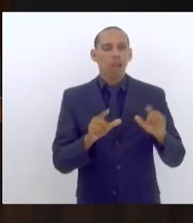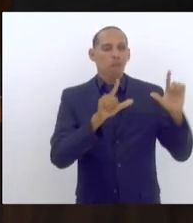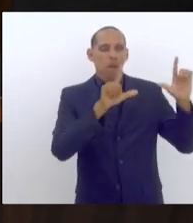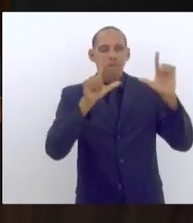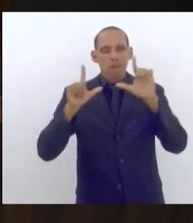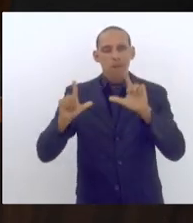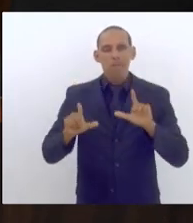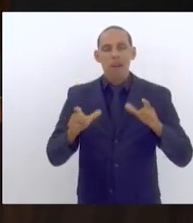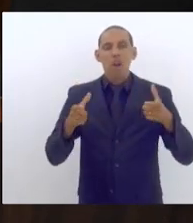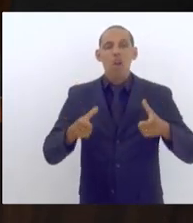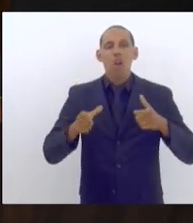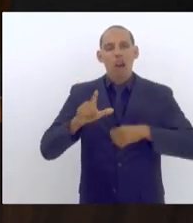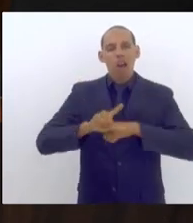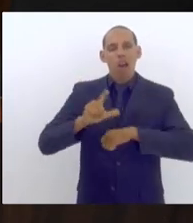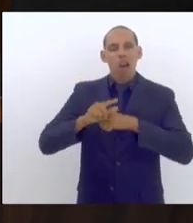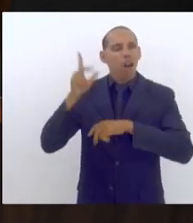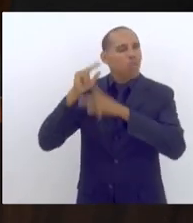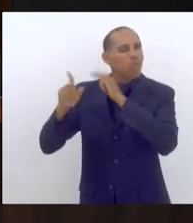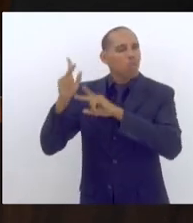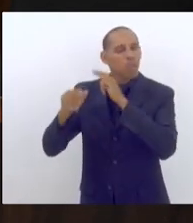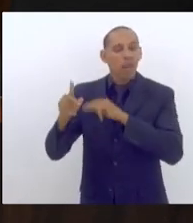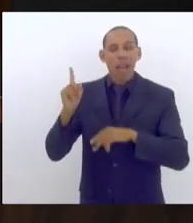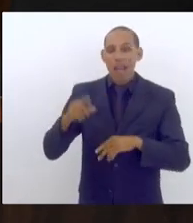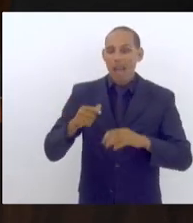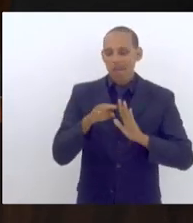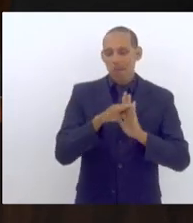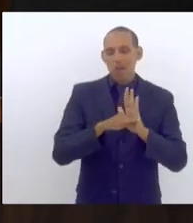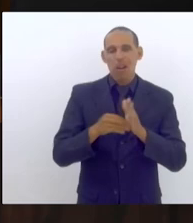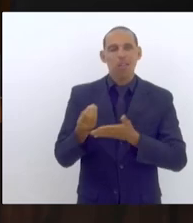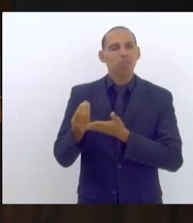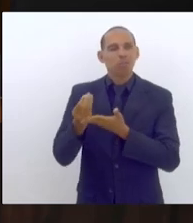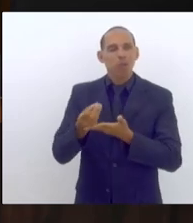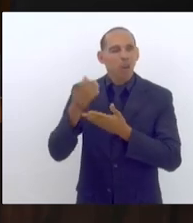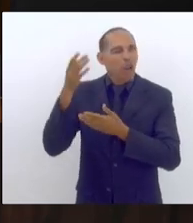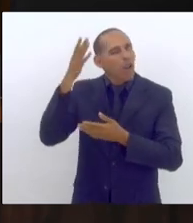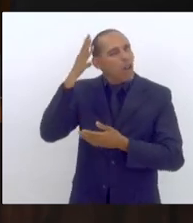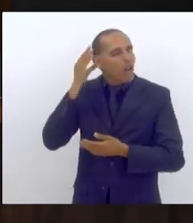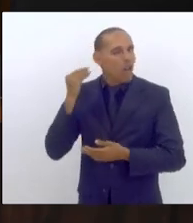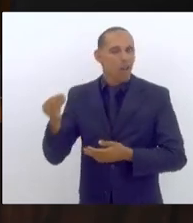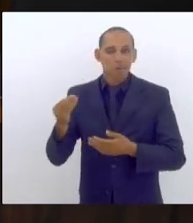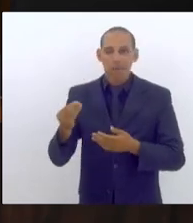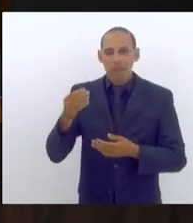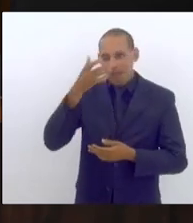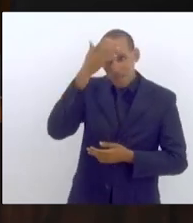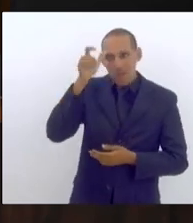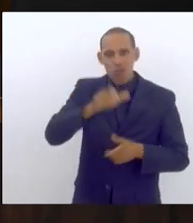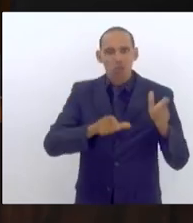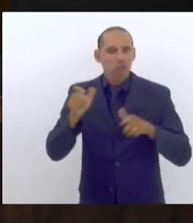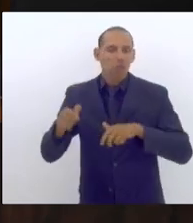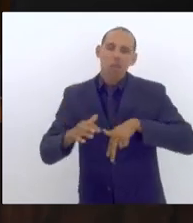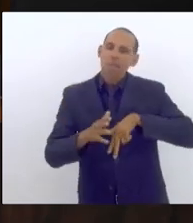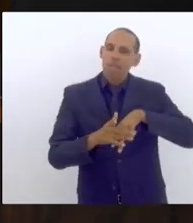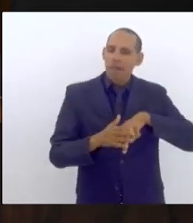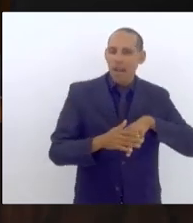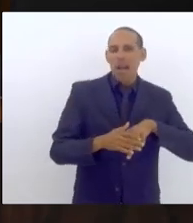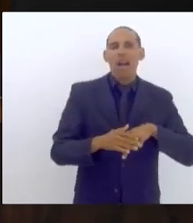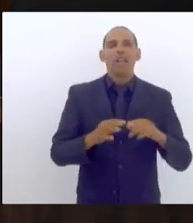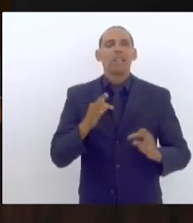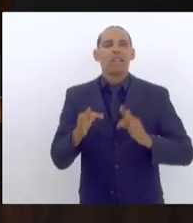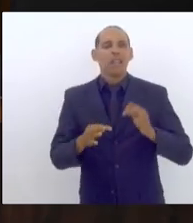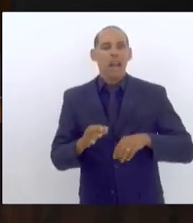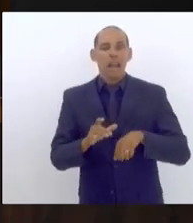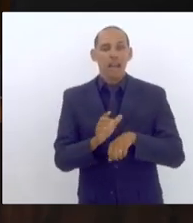de cabeleireiros, dos programas de doação de cabelo para pacientes em tratamento de câncer. Pareceres das comissões de Constituição e Justiça